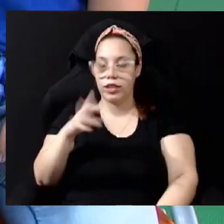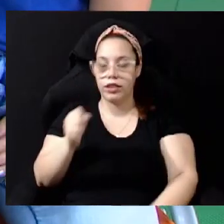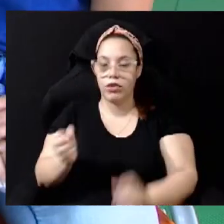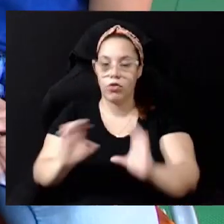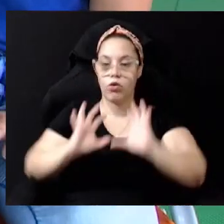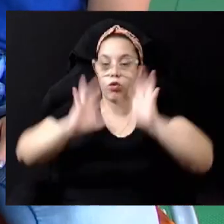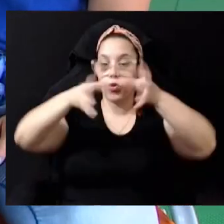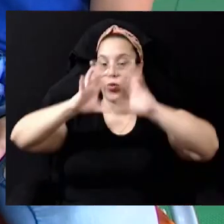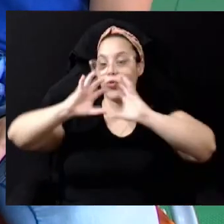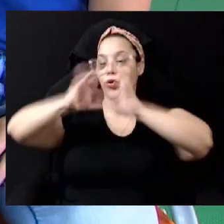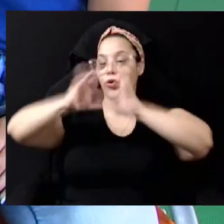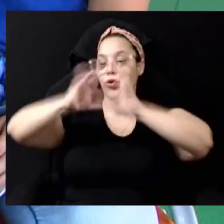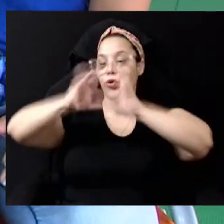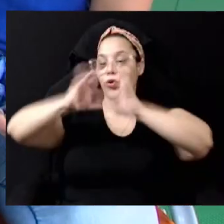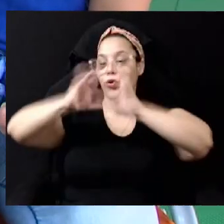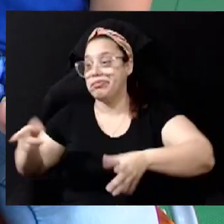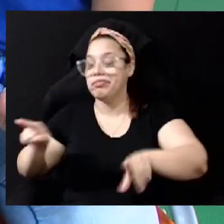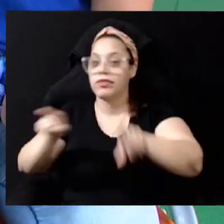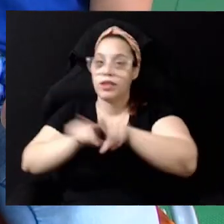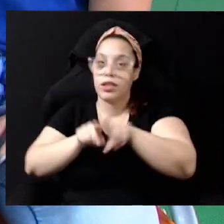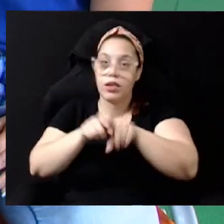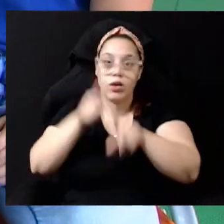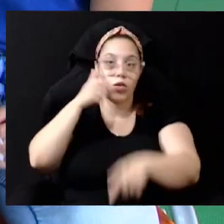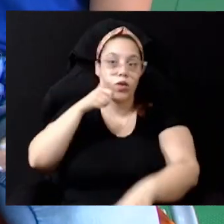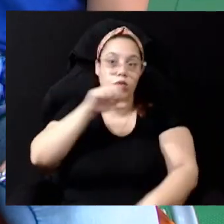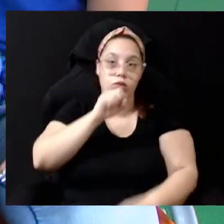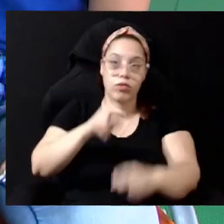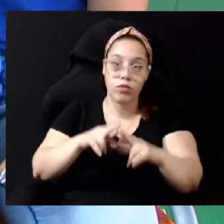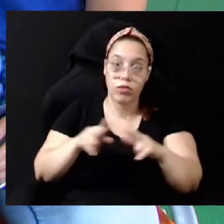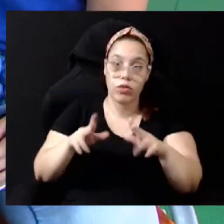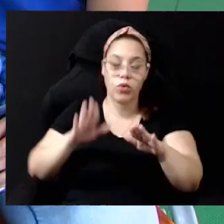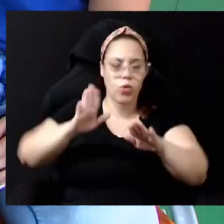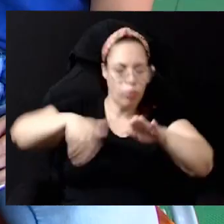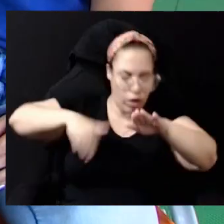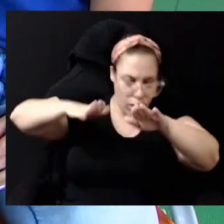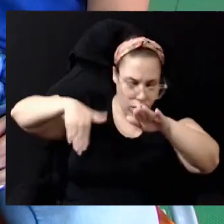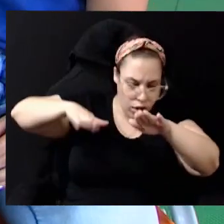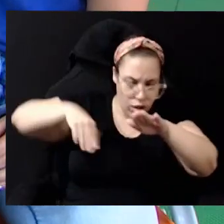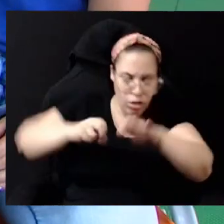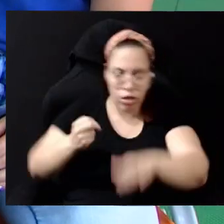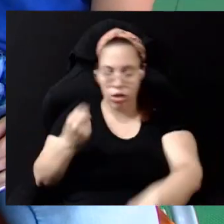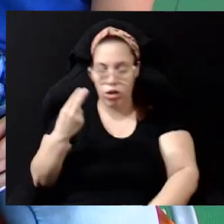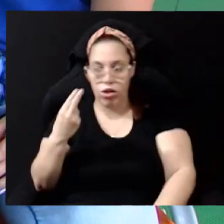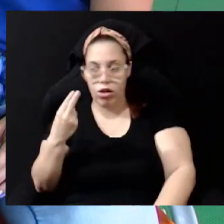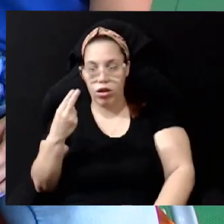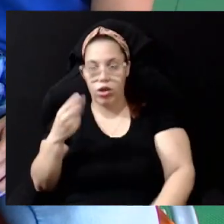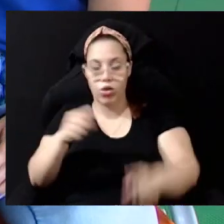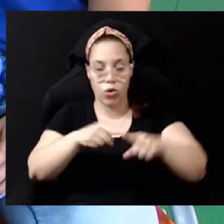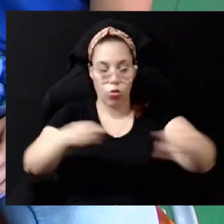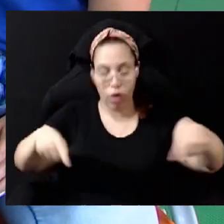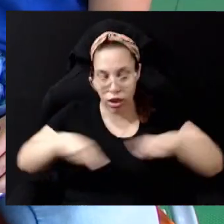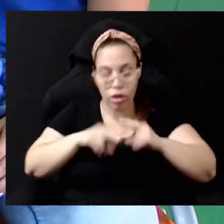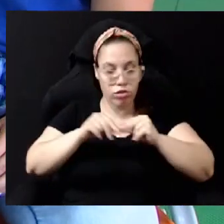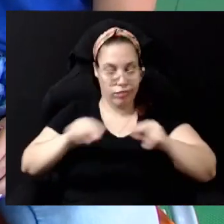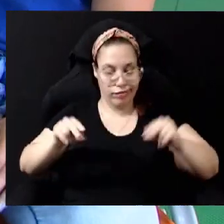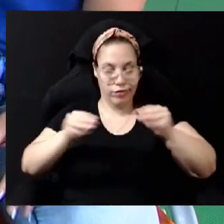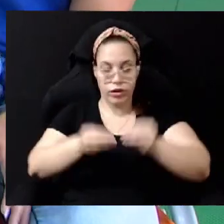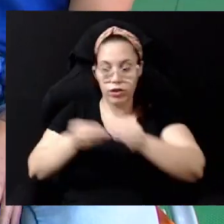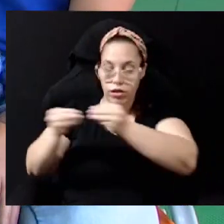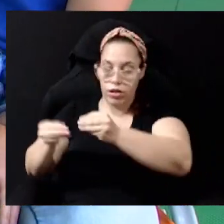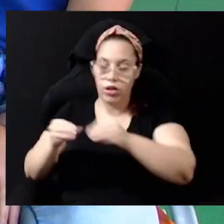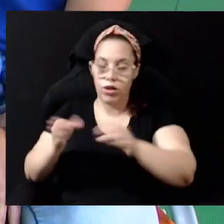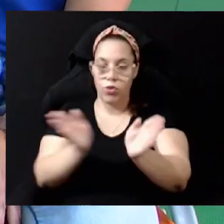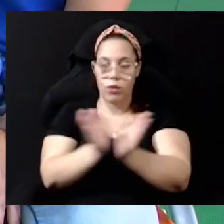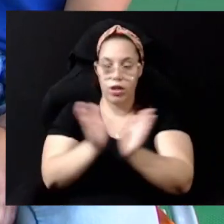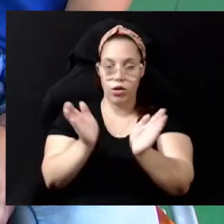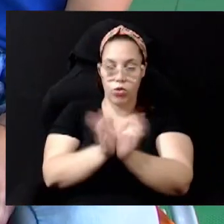futsal, vôlei, tudo para eles, mas também se os pais quiserem algo diferente, como uma natação ou até mesmo quadras de areia, também levar